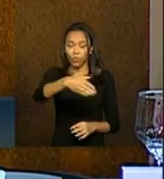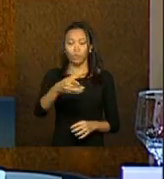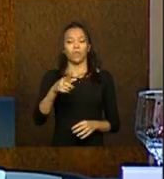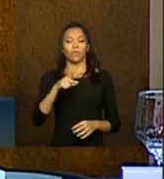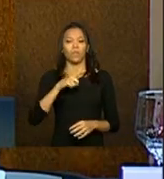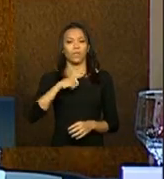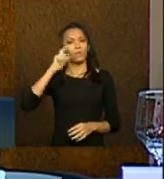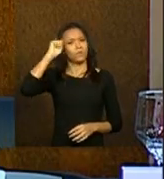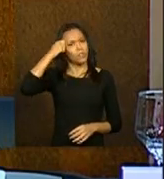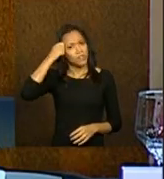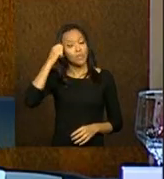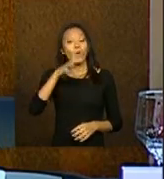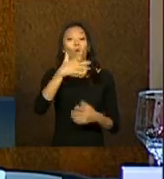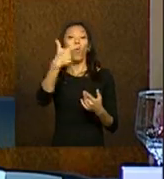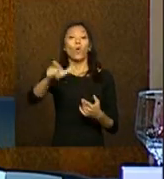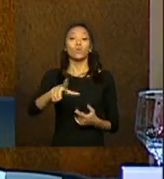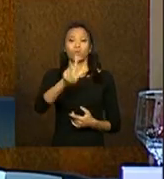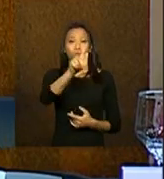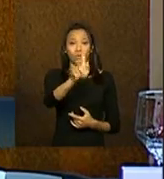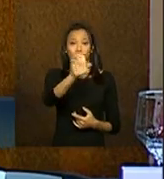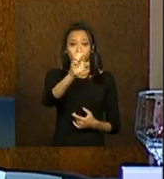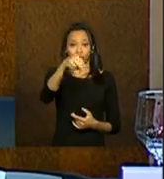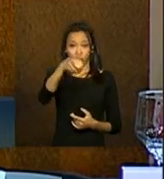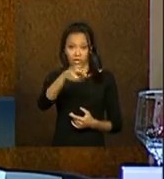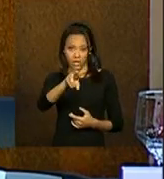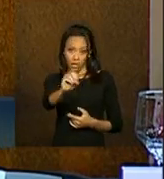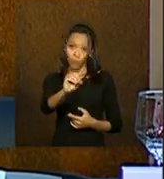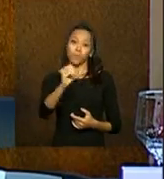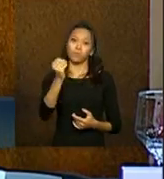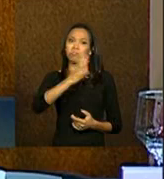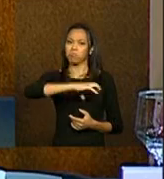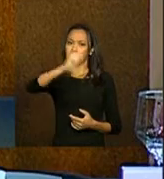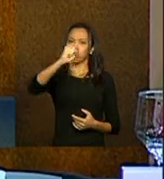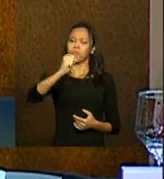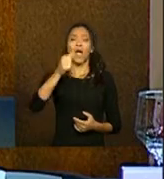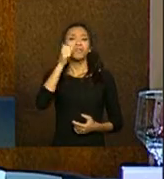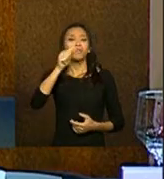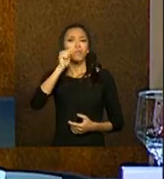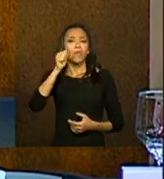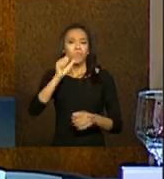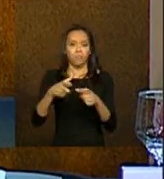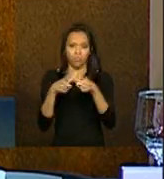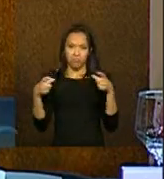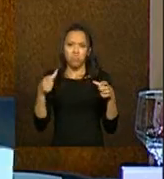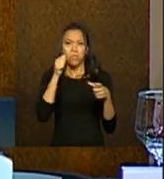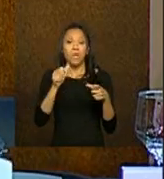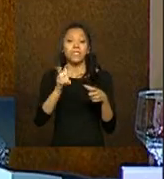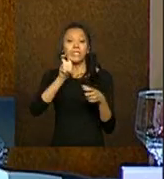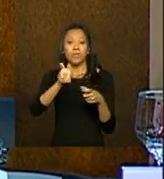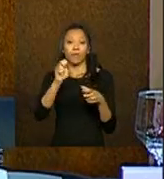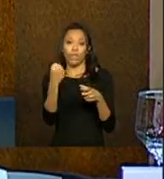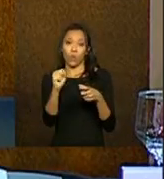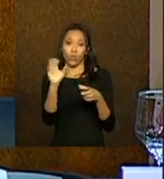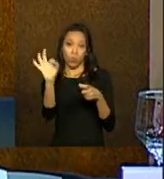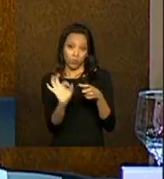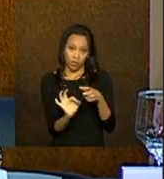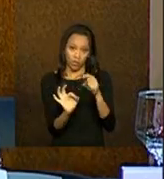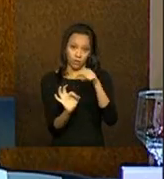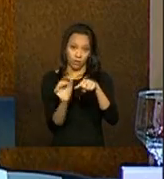gênero, um outro recorte importante das nossas políticas, as mulheres representaram também 58%